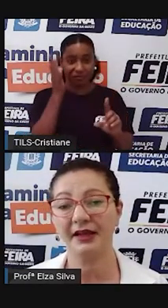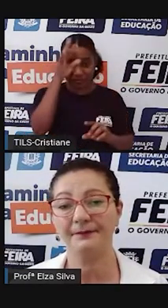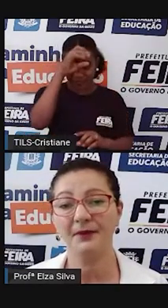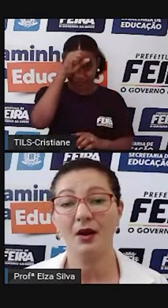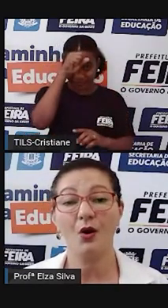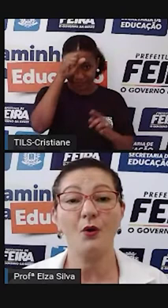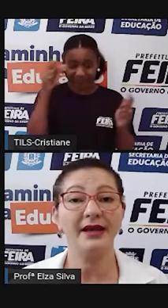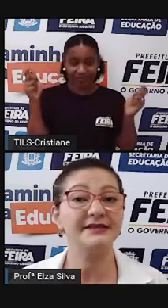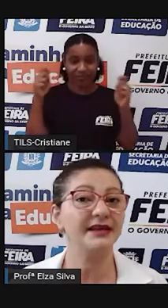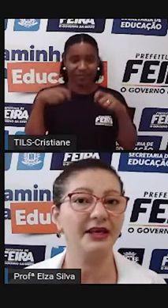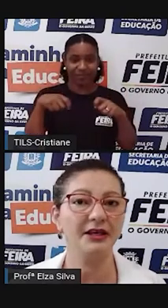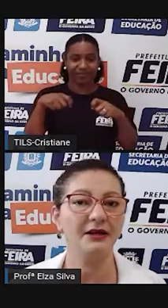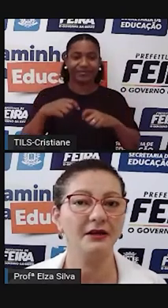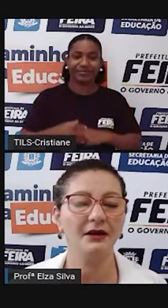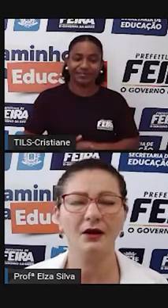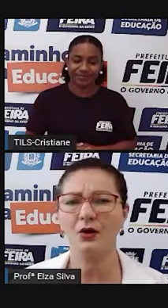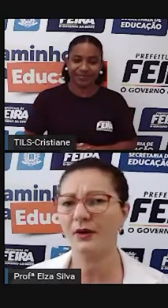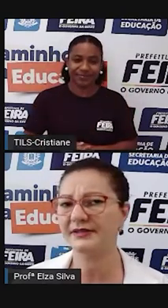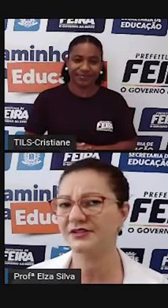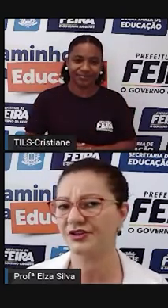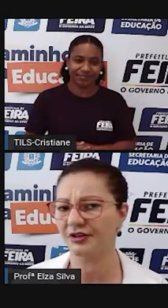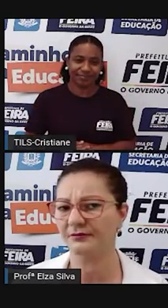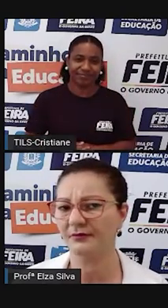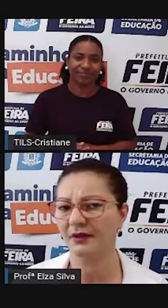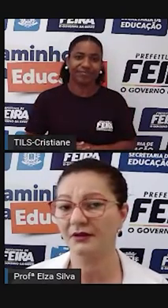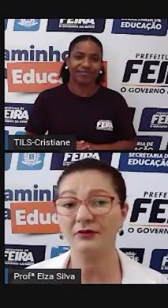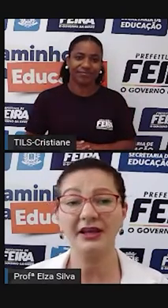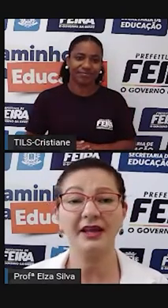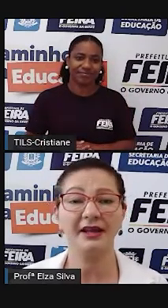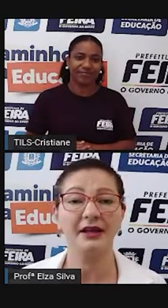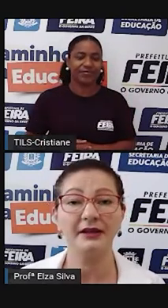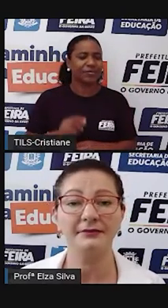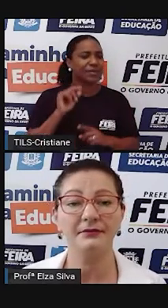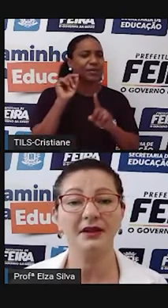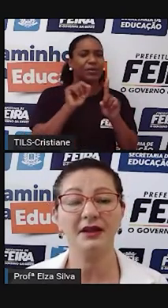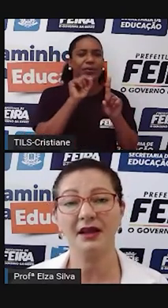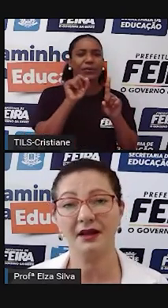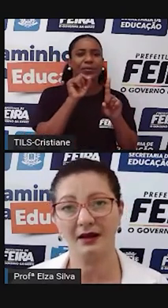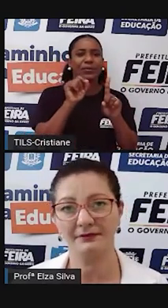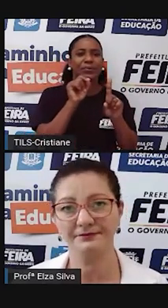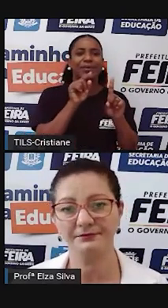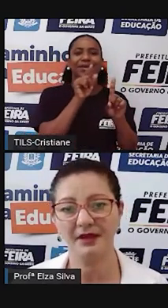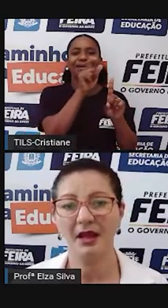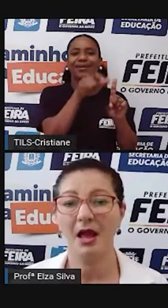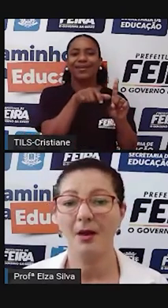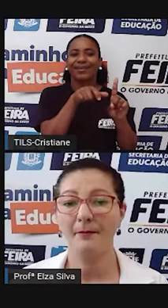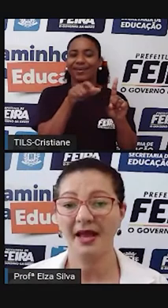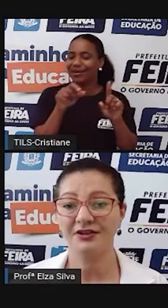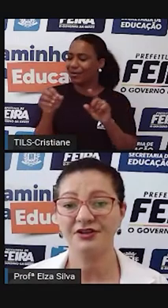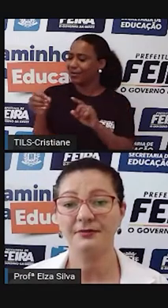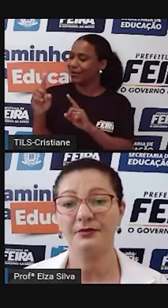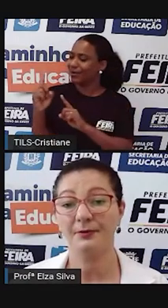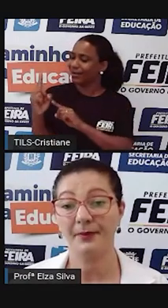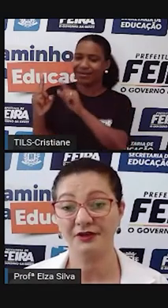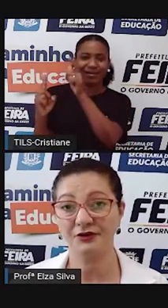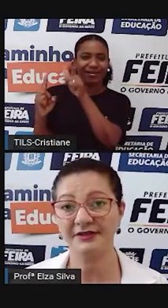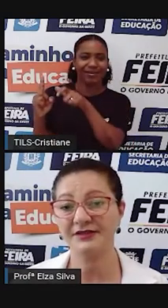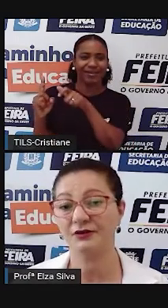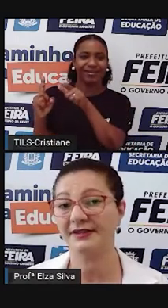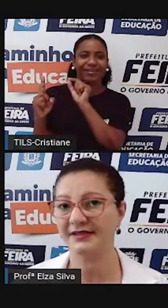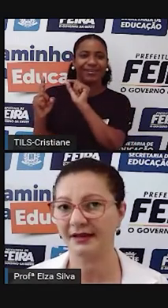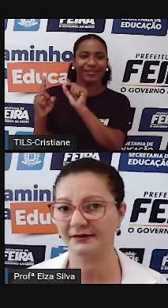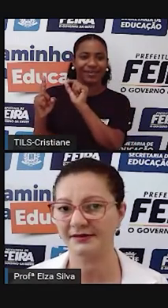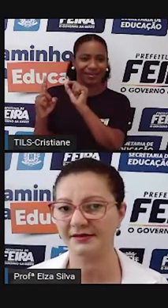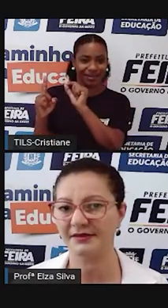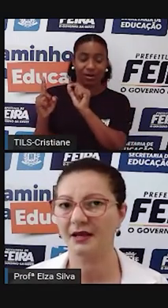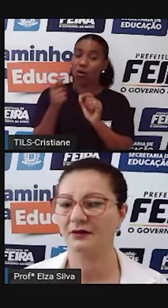tarefa é Who is he? Who is she? Então, quem é ele? Quem é ela? Match the pictures to